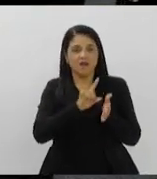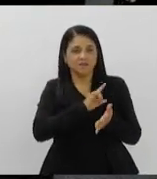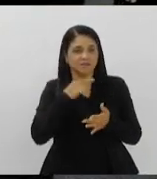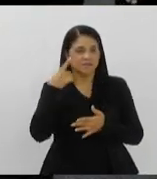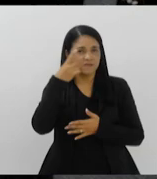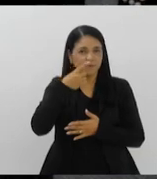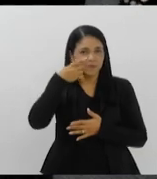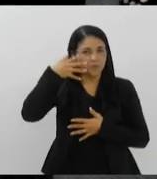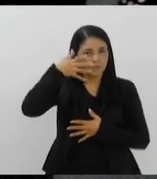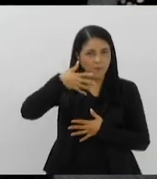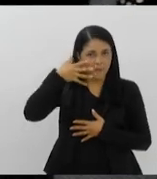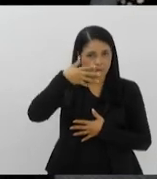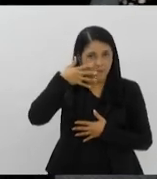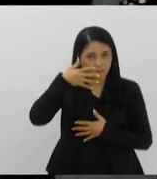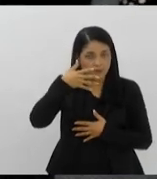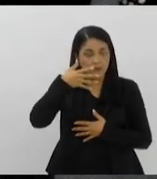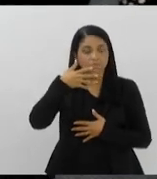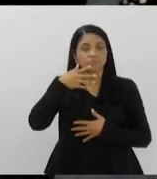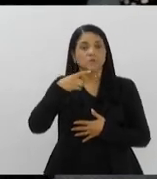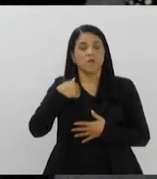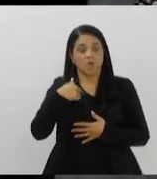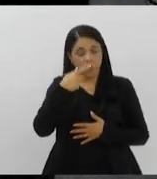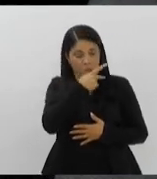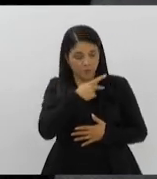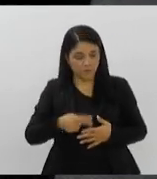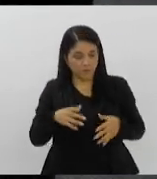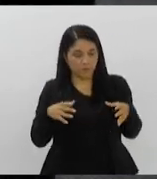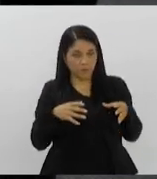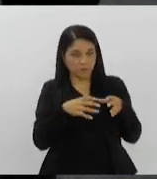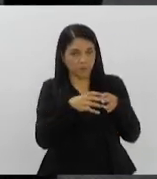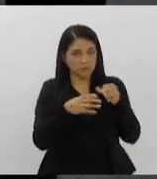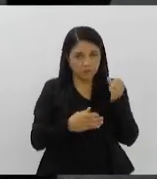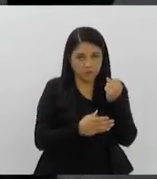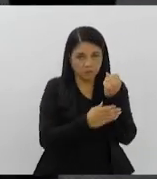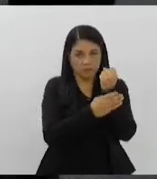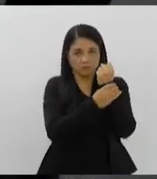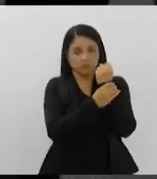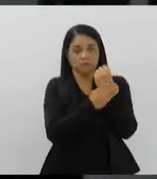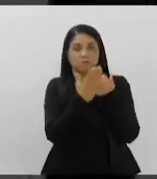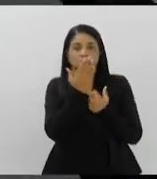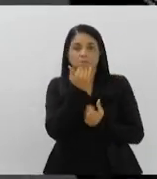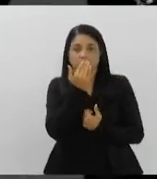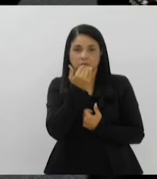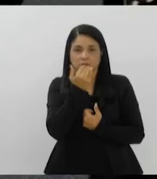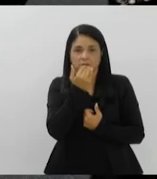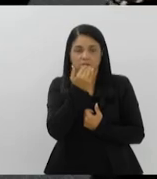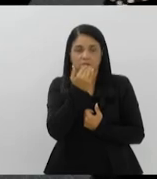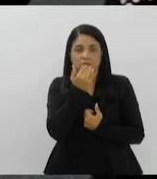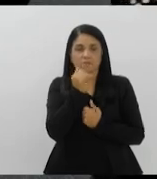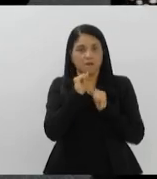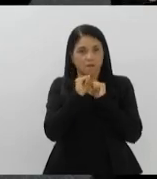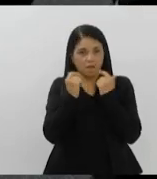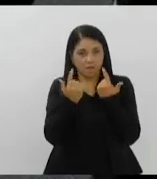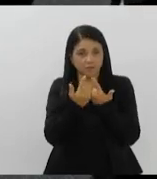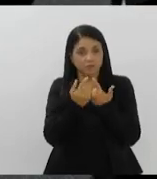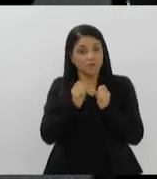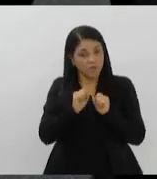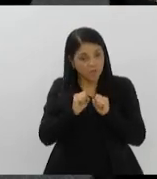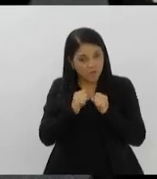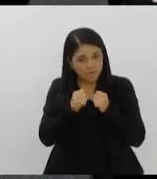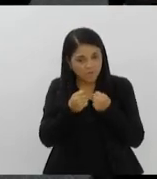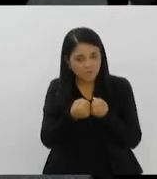aqui, como presidenta da Comissão de Segurança Alimentar da Casa, também reforçar aqui